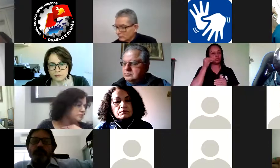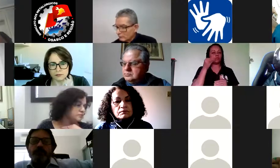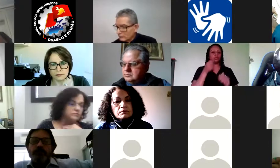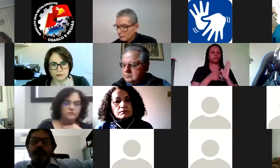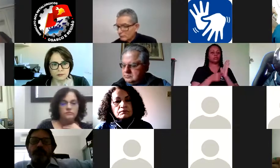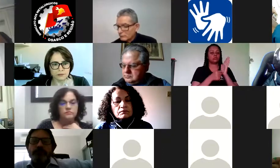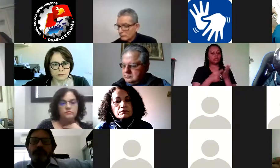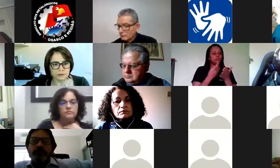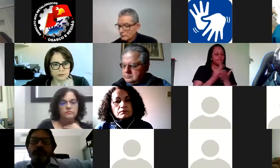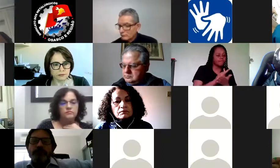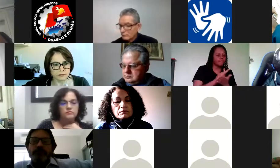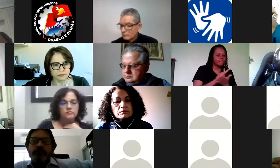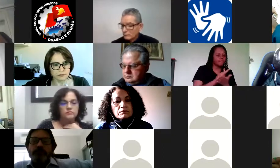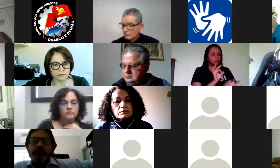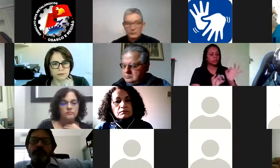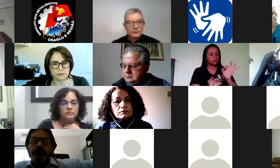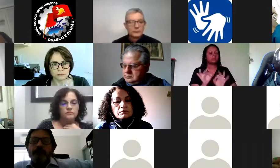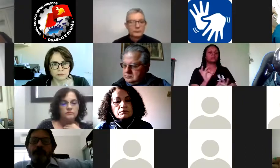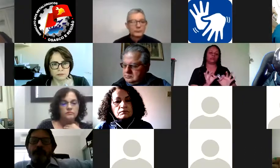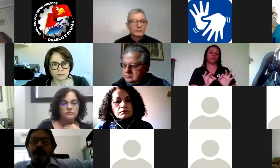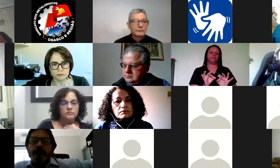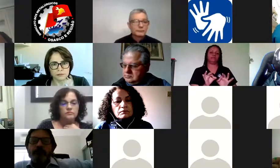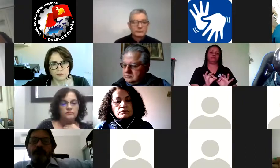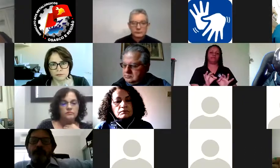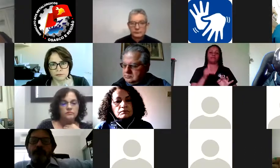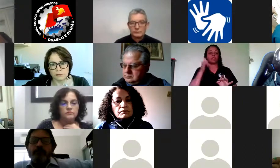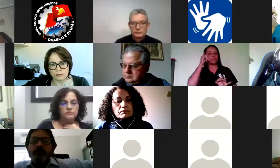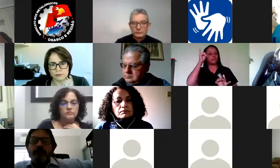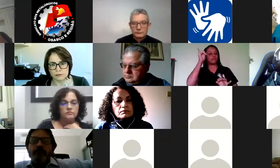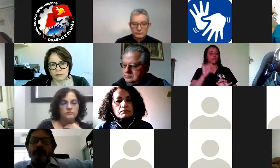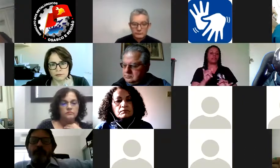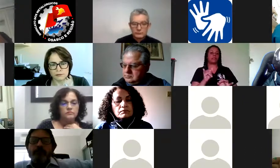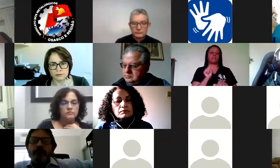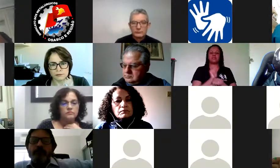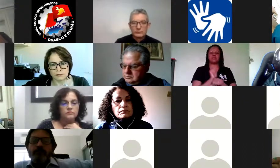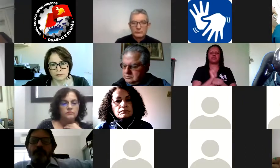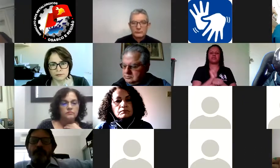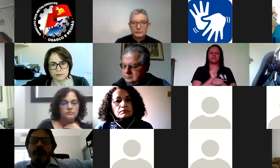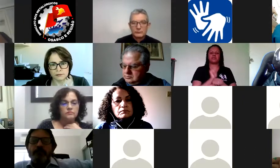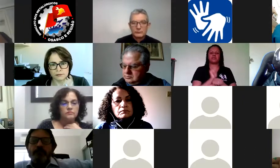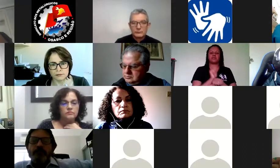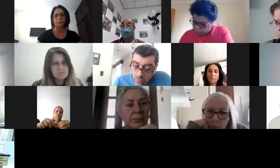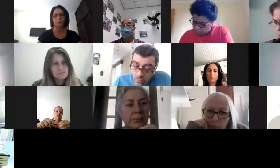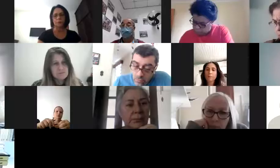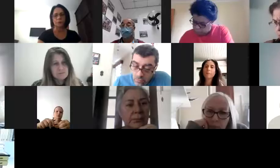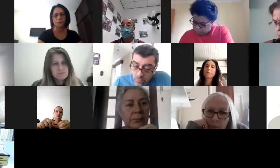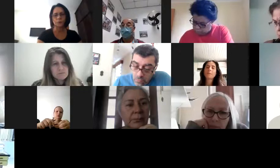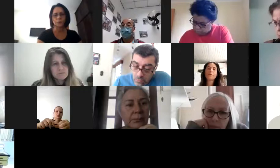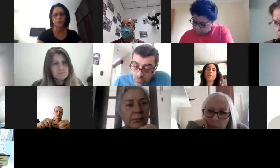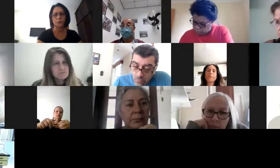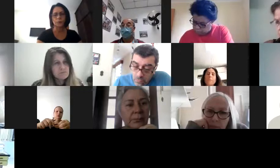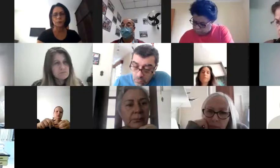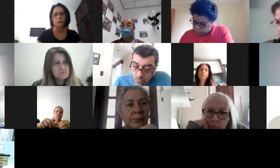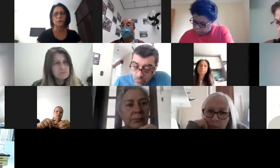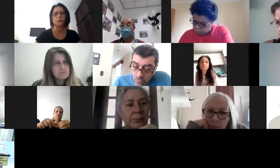corrigindo, mas que não deixemos para mais tarde a implantação do índice. É isso que a gente tem defendido. Não sei, porque não